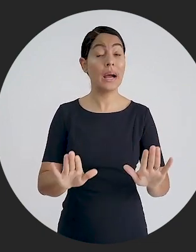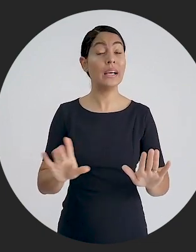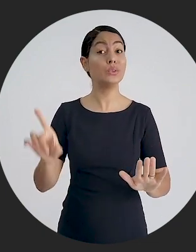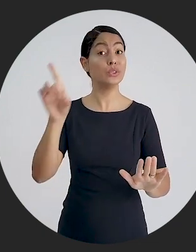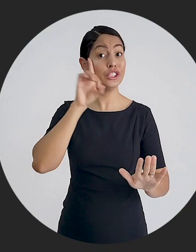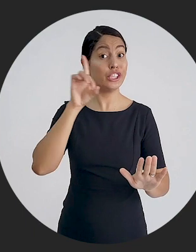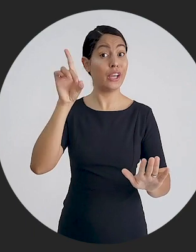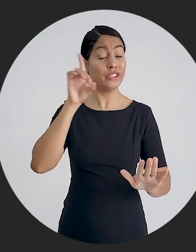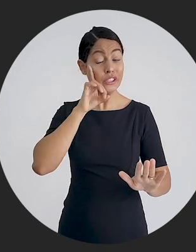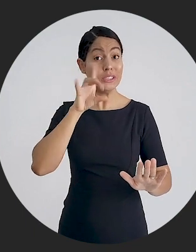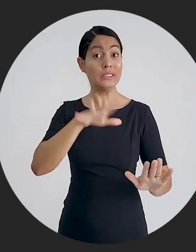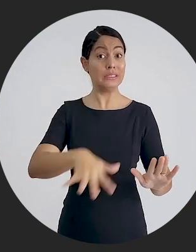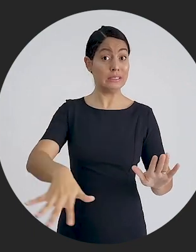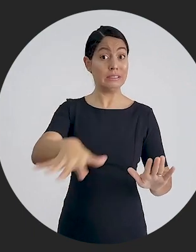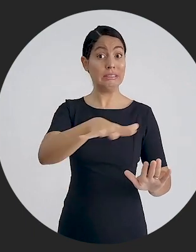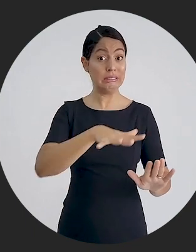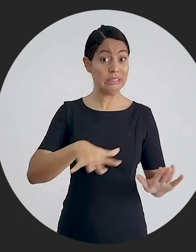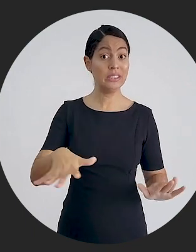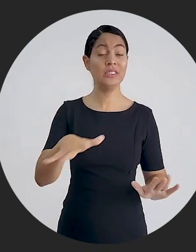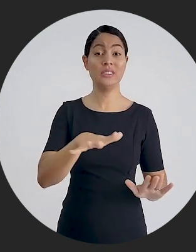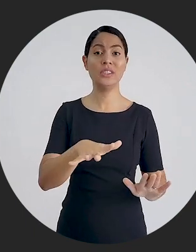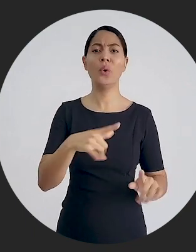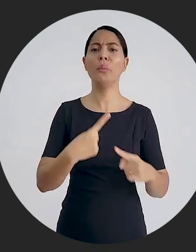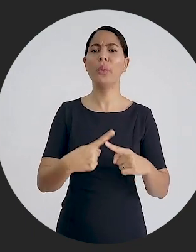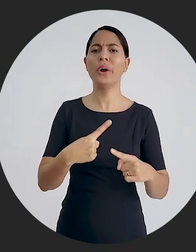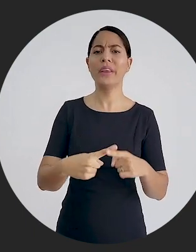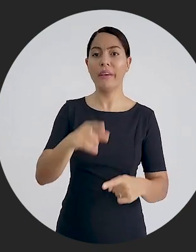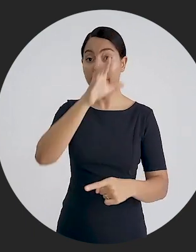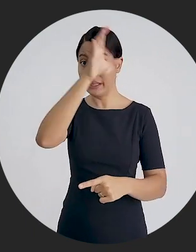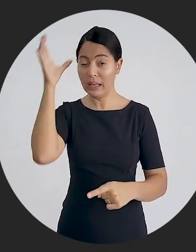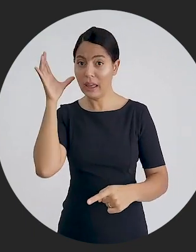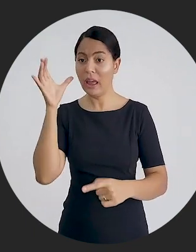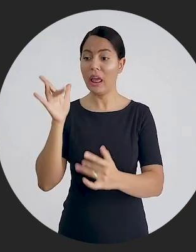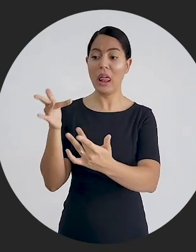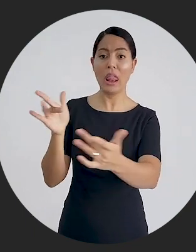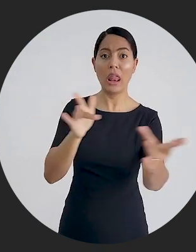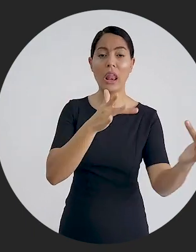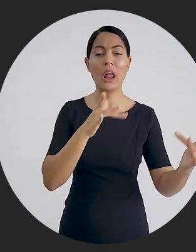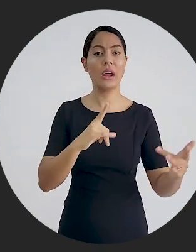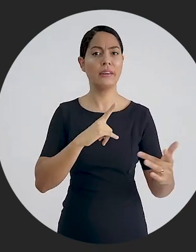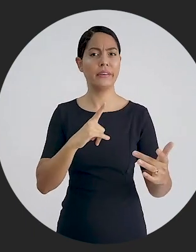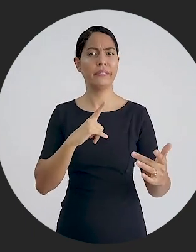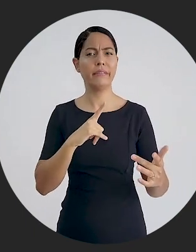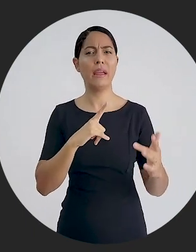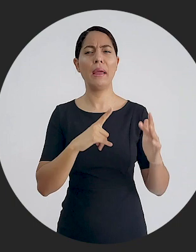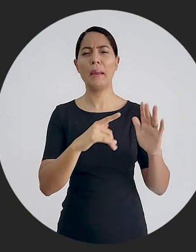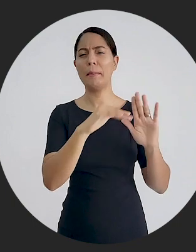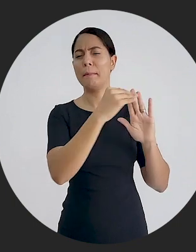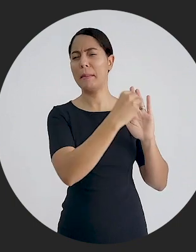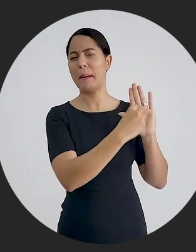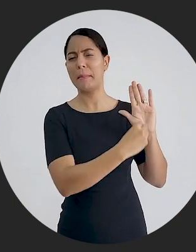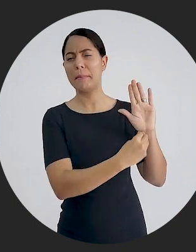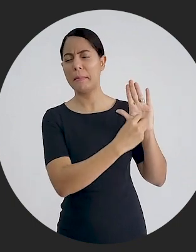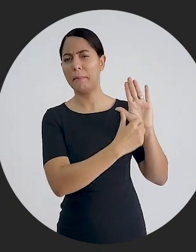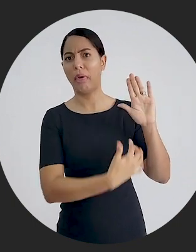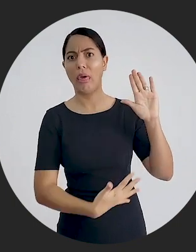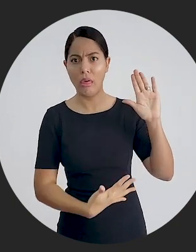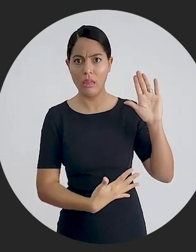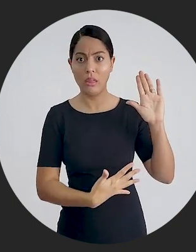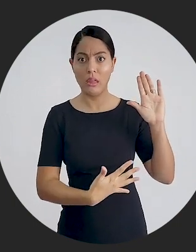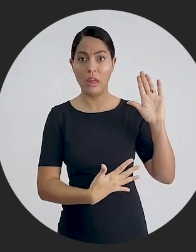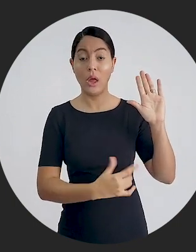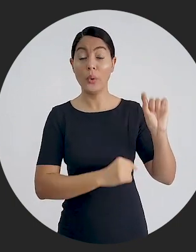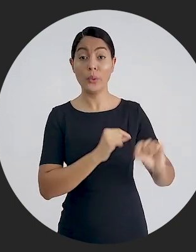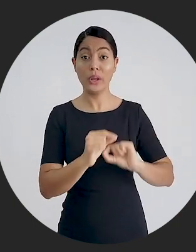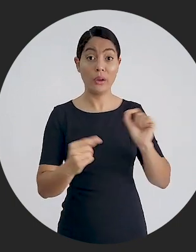Mas, obviamente, somos engolidos pelo dia a dia, pela operação, pelo contato com o cliente, pelas decisões, enfim, por